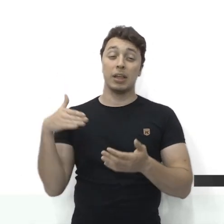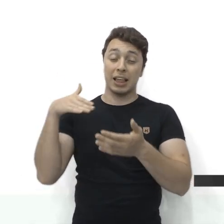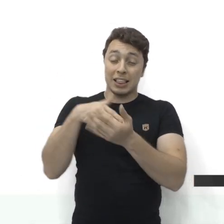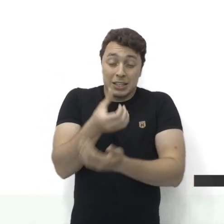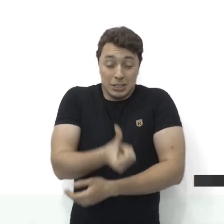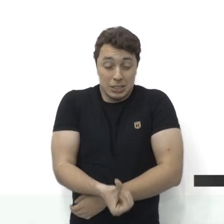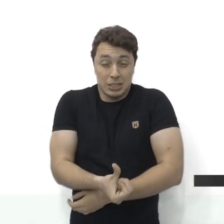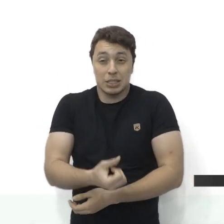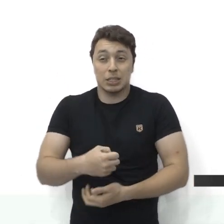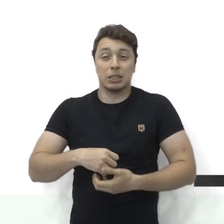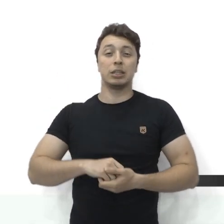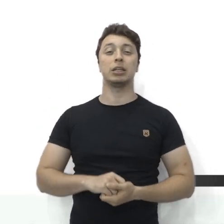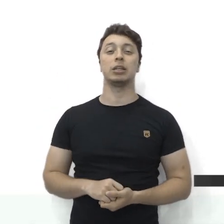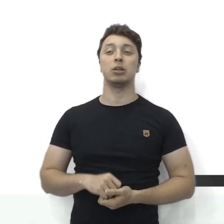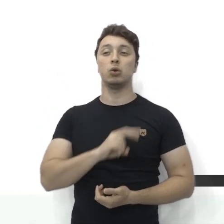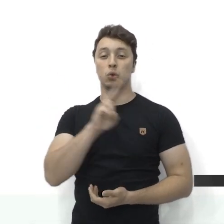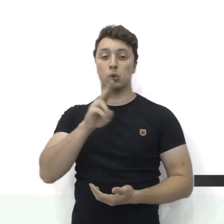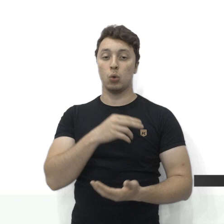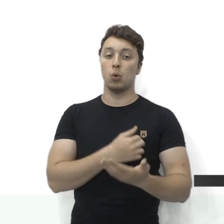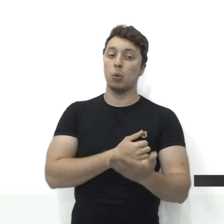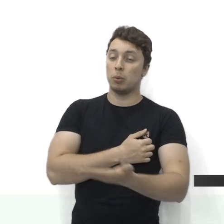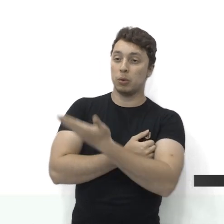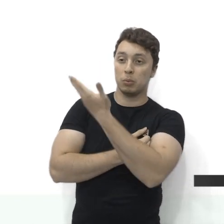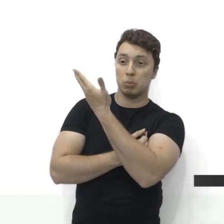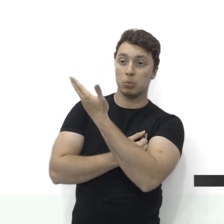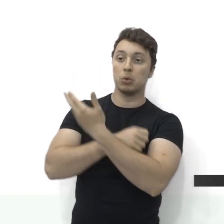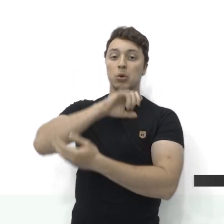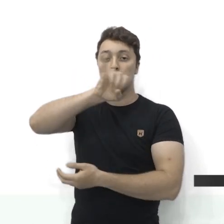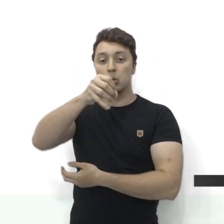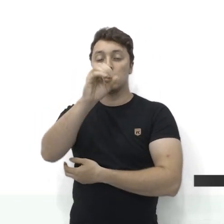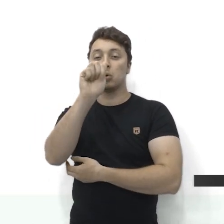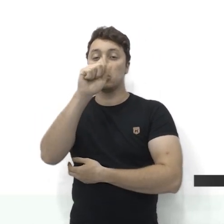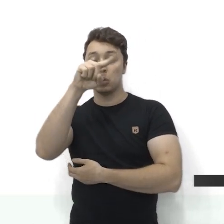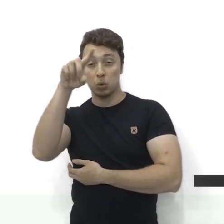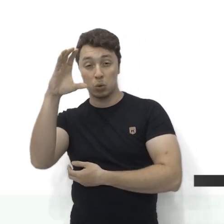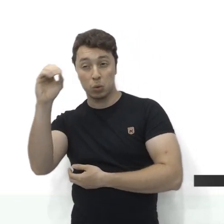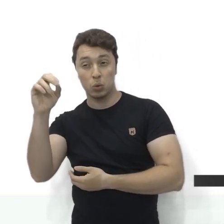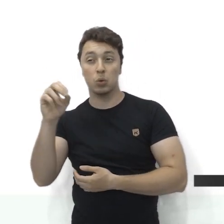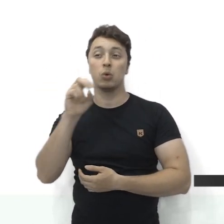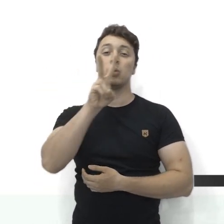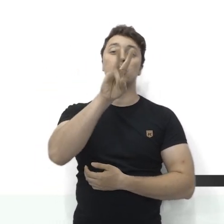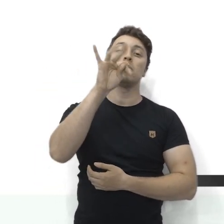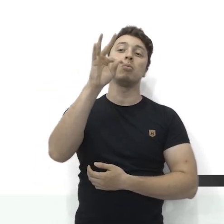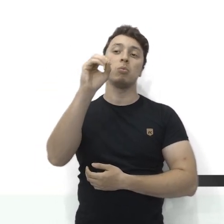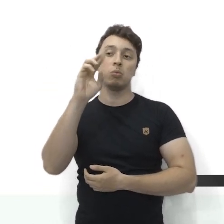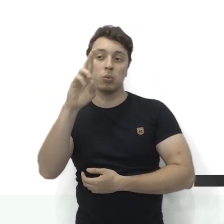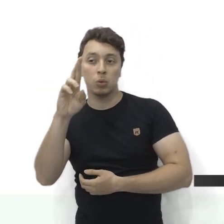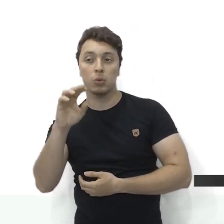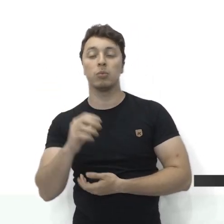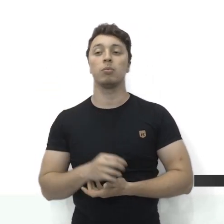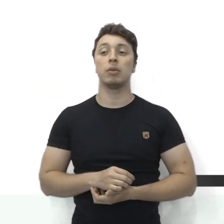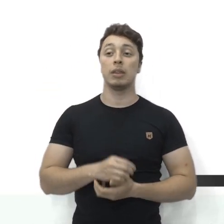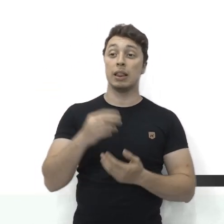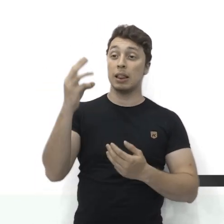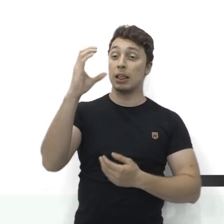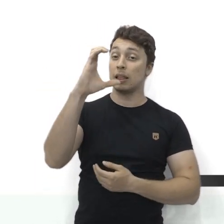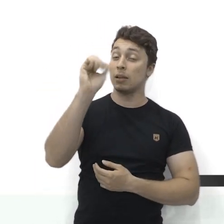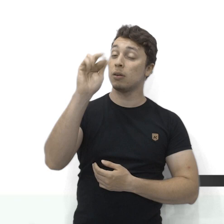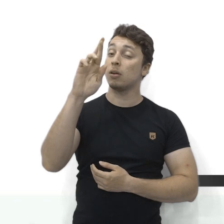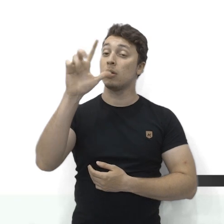colocado. Os atletas são João Guilherme, Vitor Hugo, Carlos